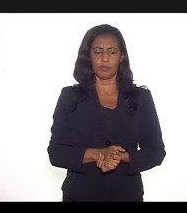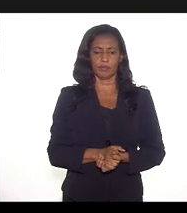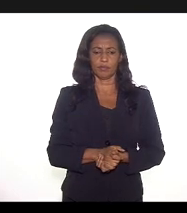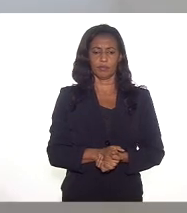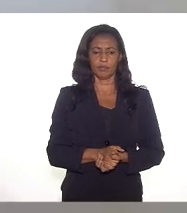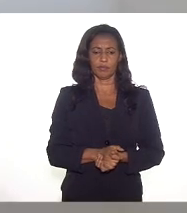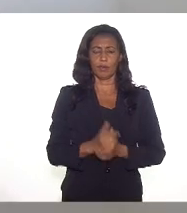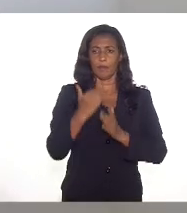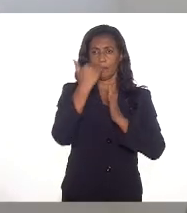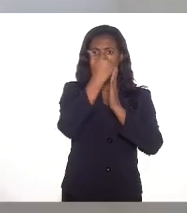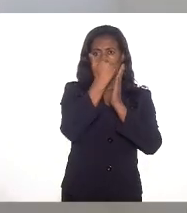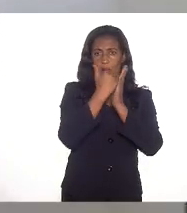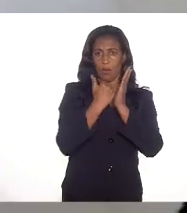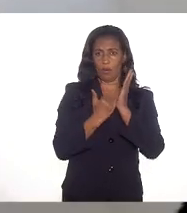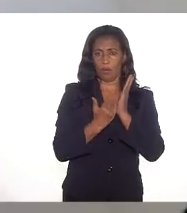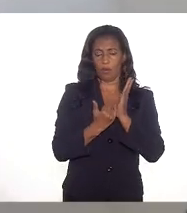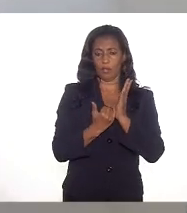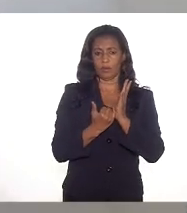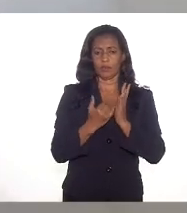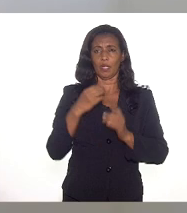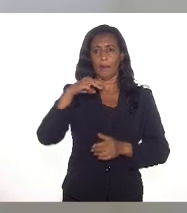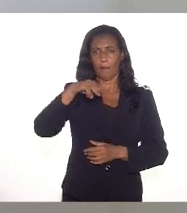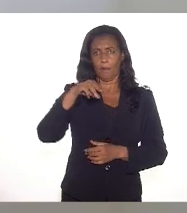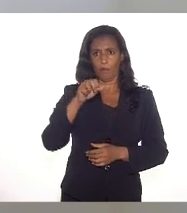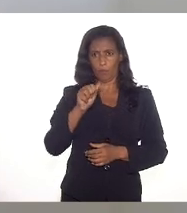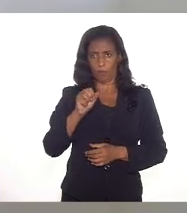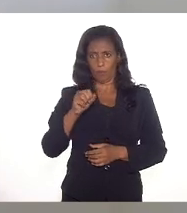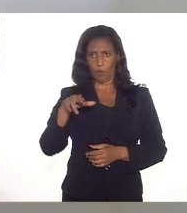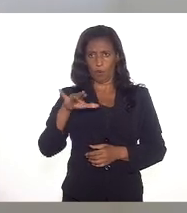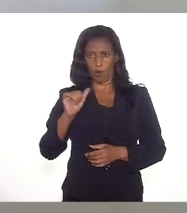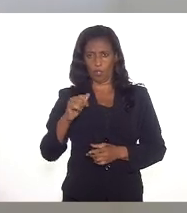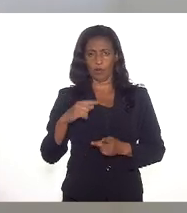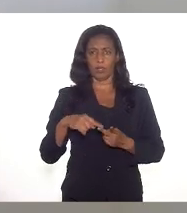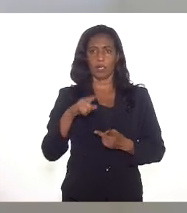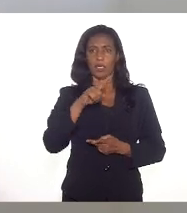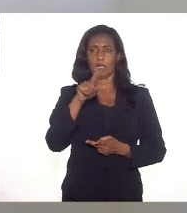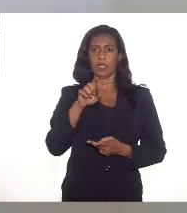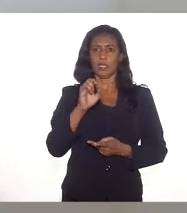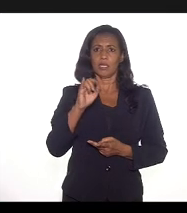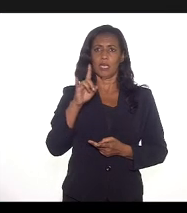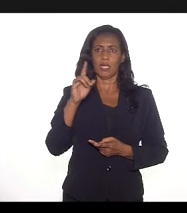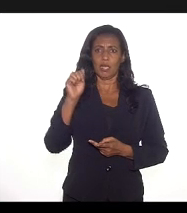Para pela ordem, deputada Mônica e deputada Zeidan.